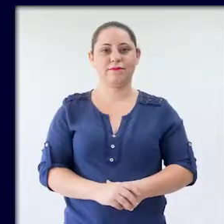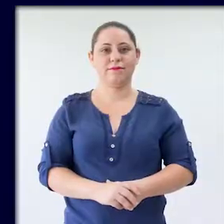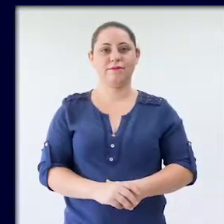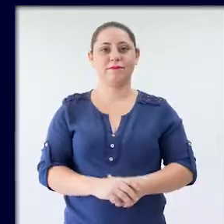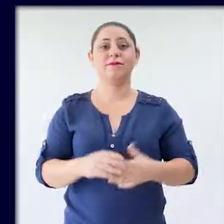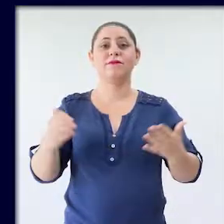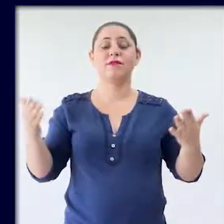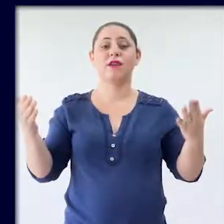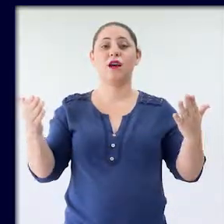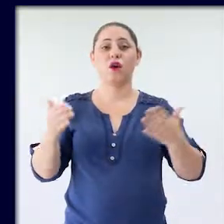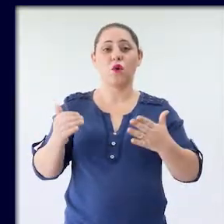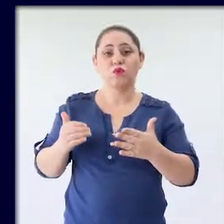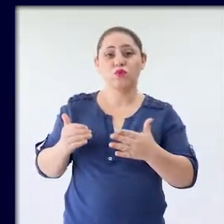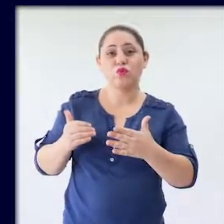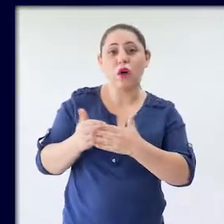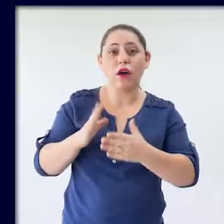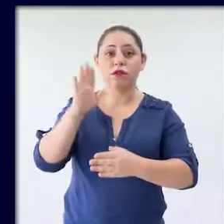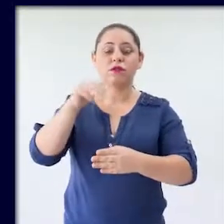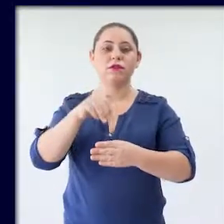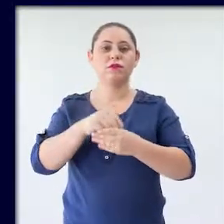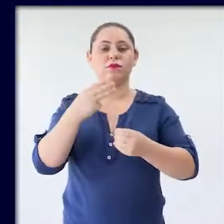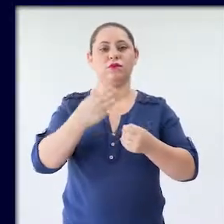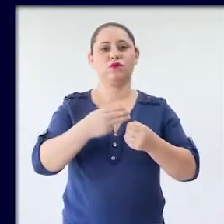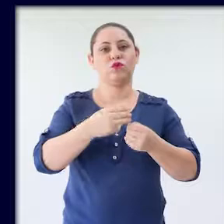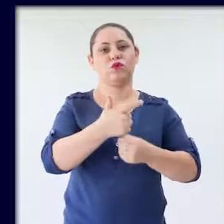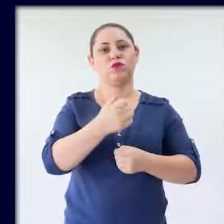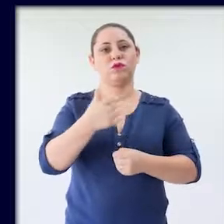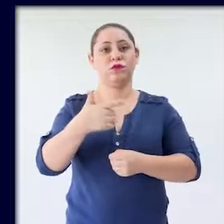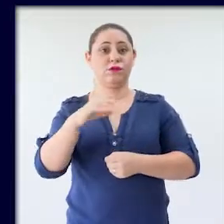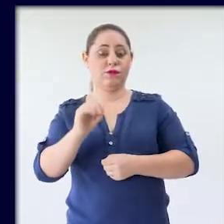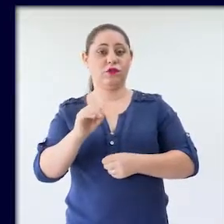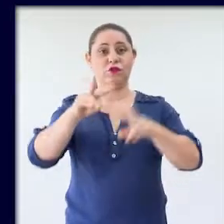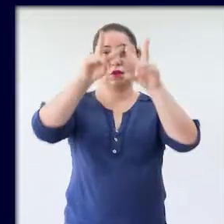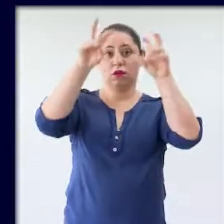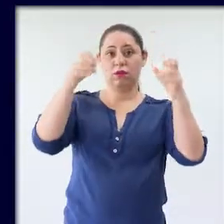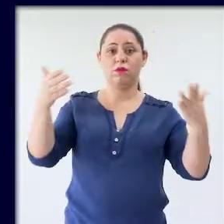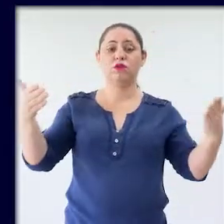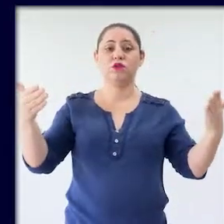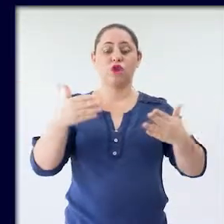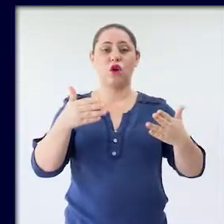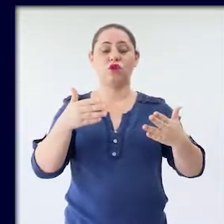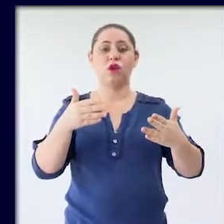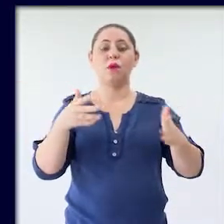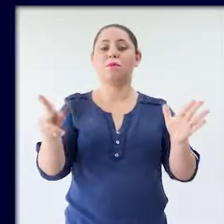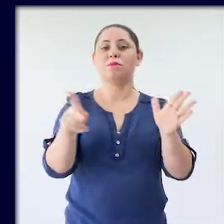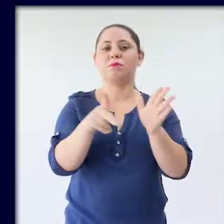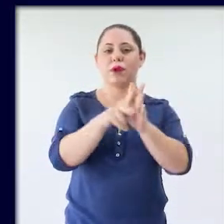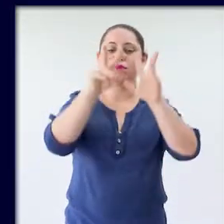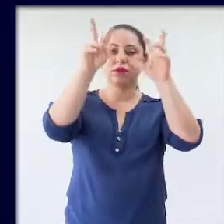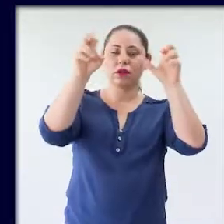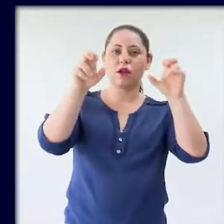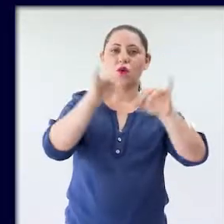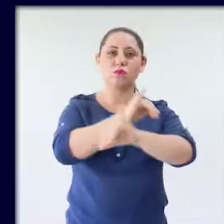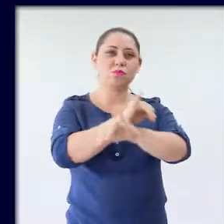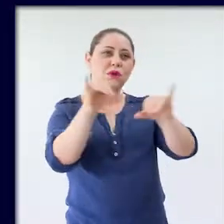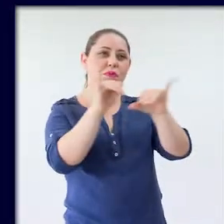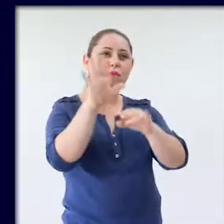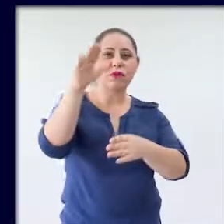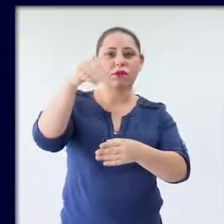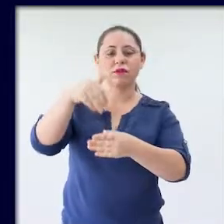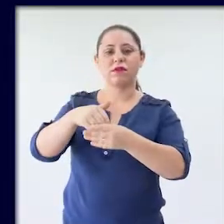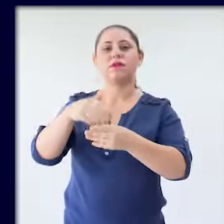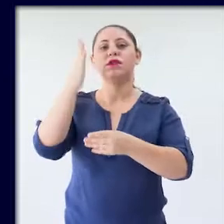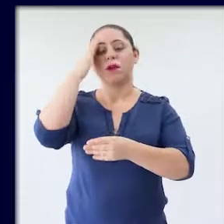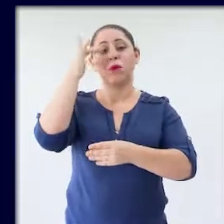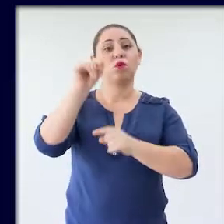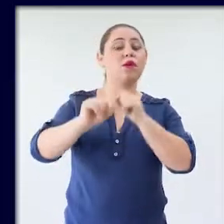Nós estamos às vésperas das eleições municipais de 2020. E o assunto de hoje é pertinente a esse tema, propaganda eleitoral. Você vai saber o